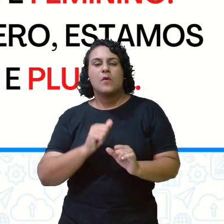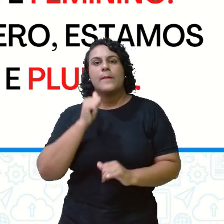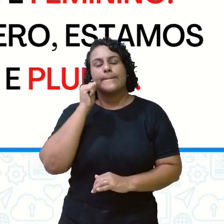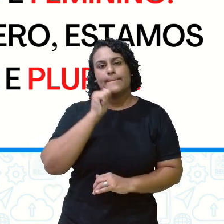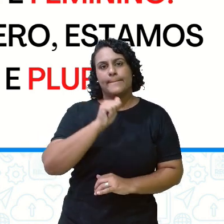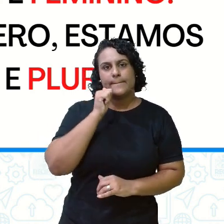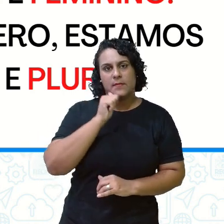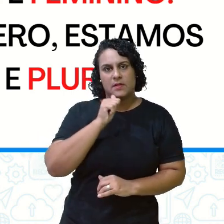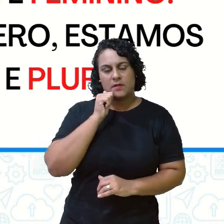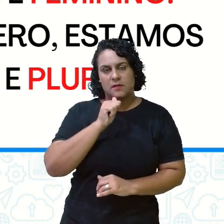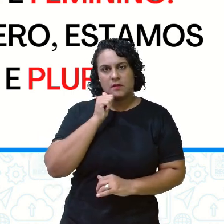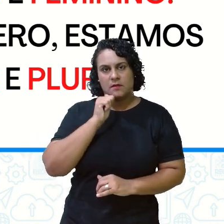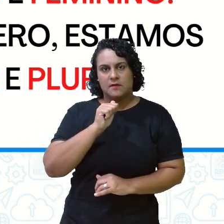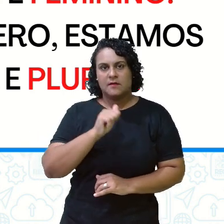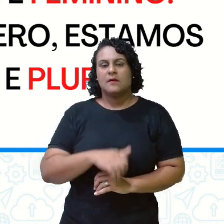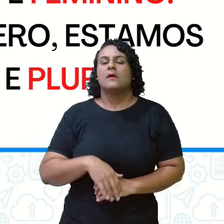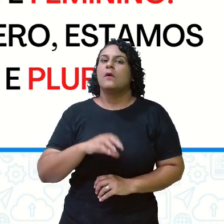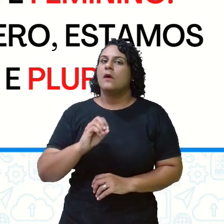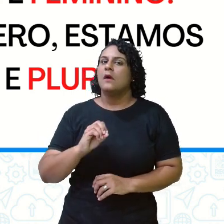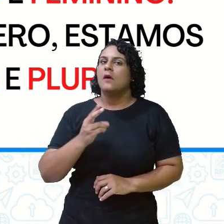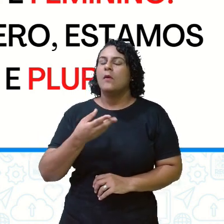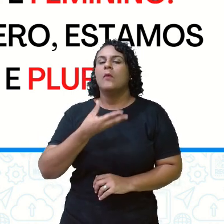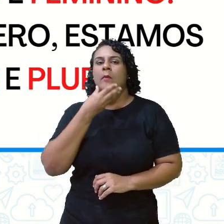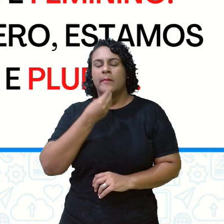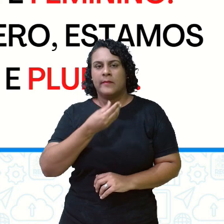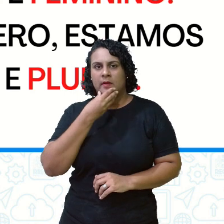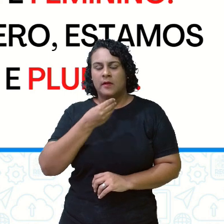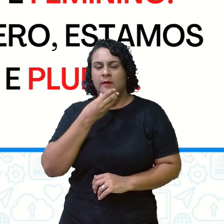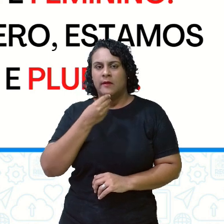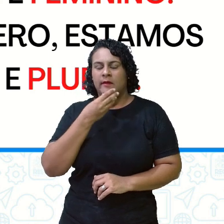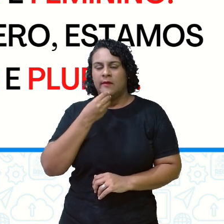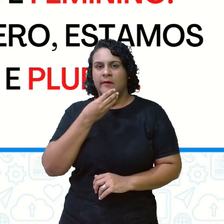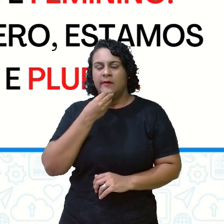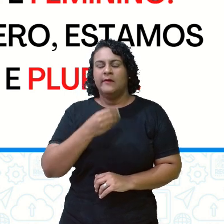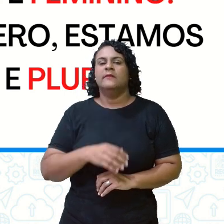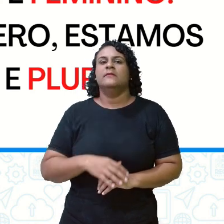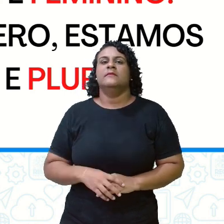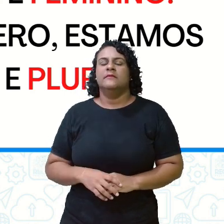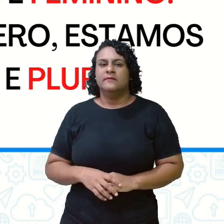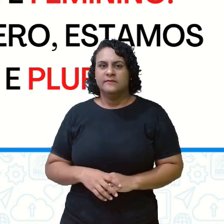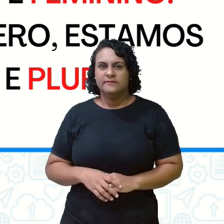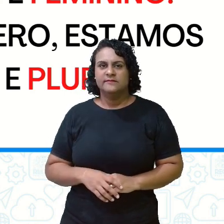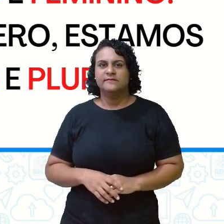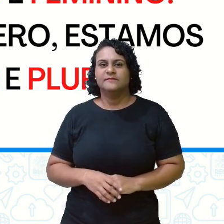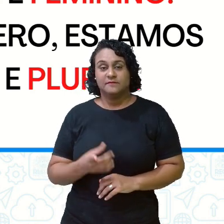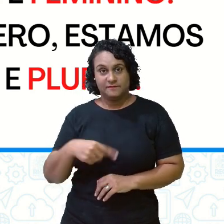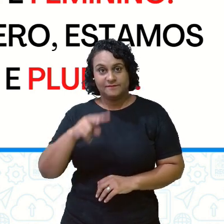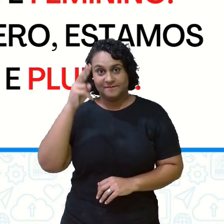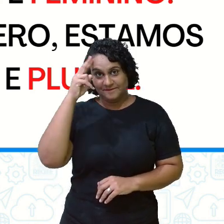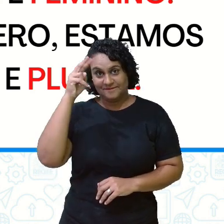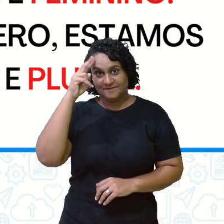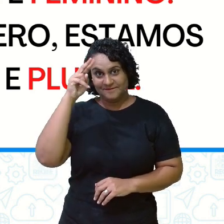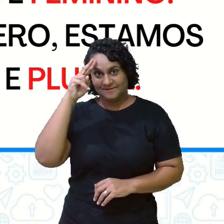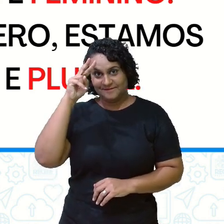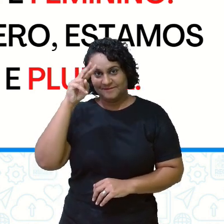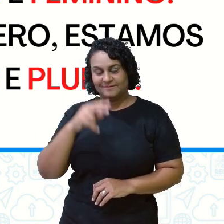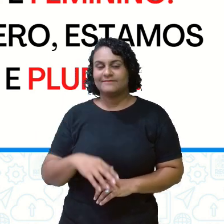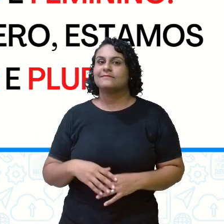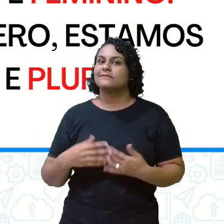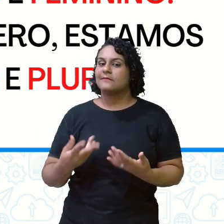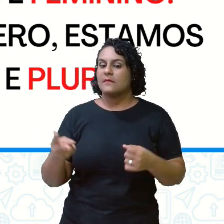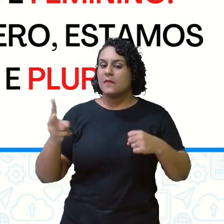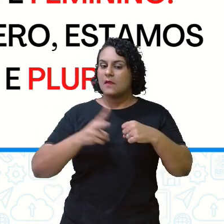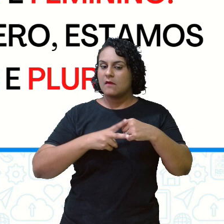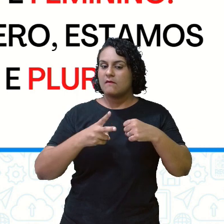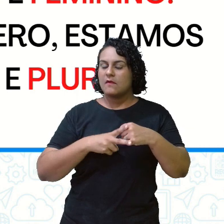aí ao gênero feminino. O menino, o gênero masculino. Estavam lembrados aí que o verbo